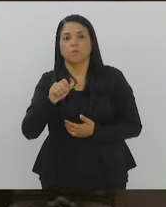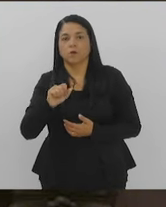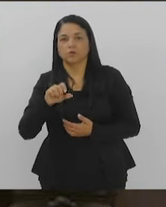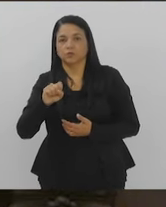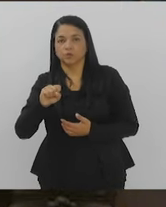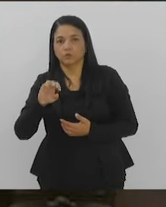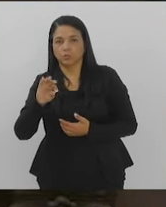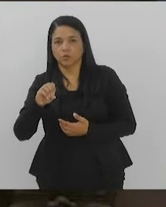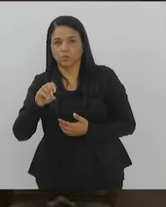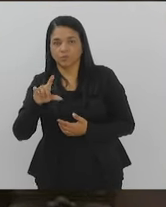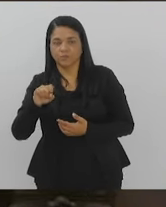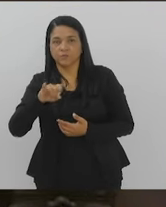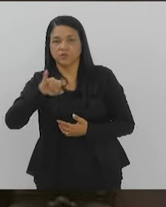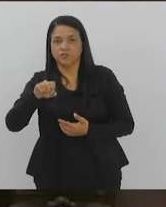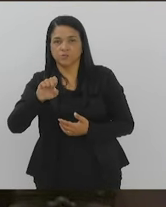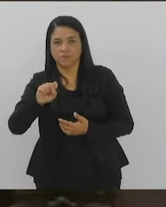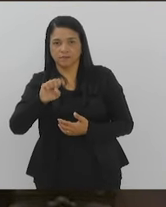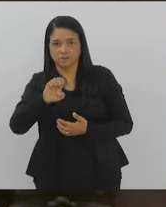honra.